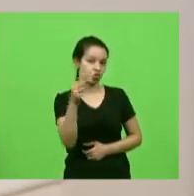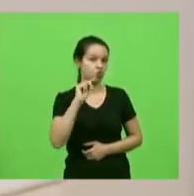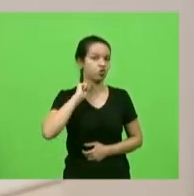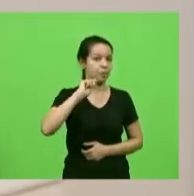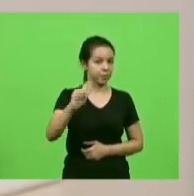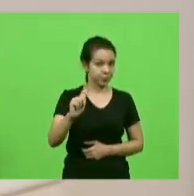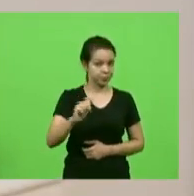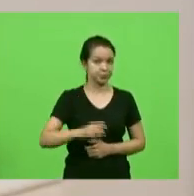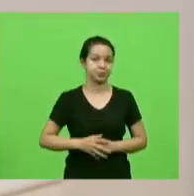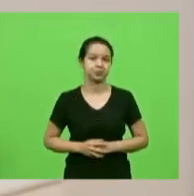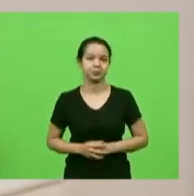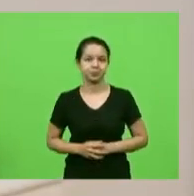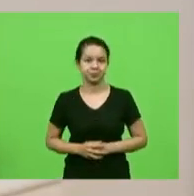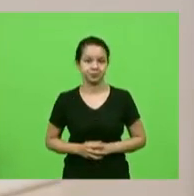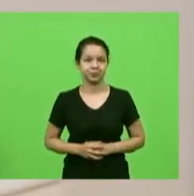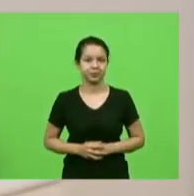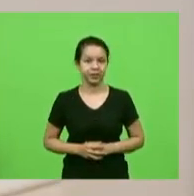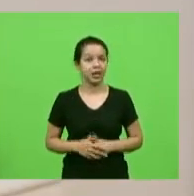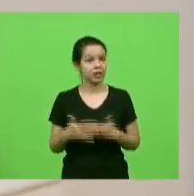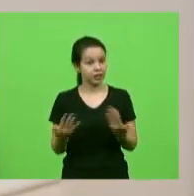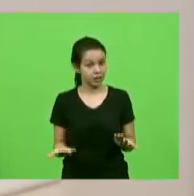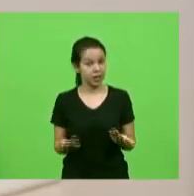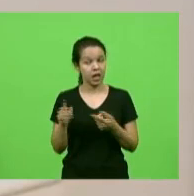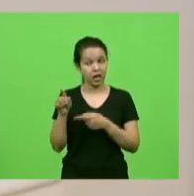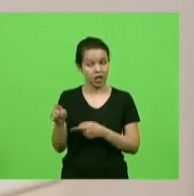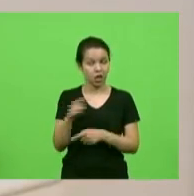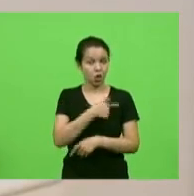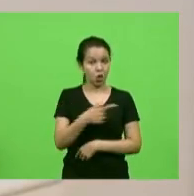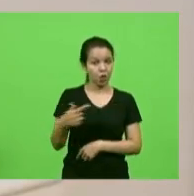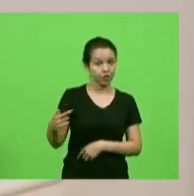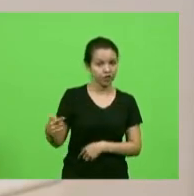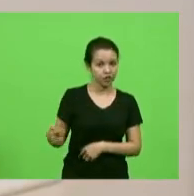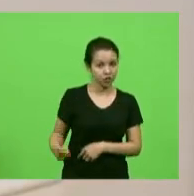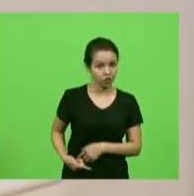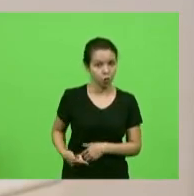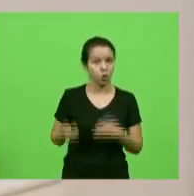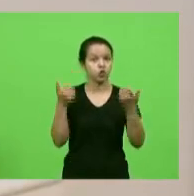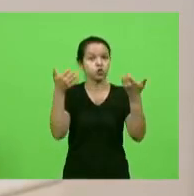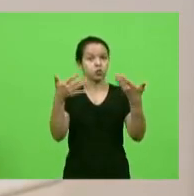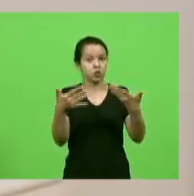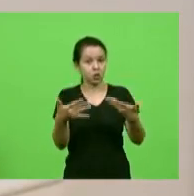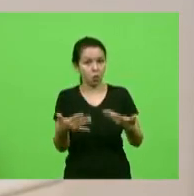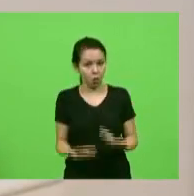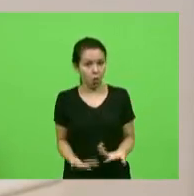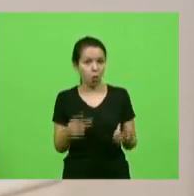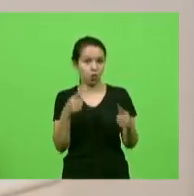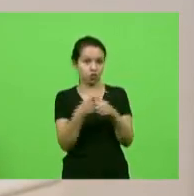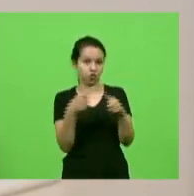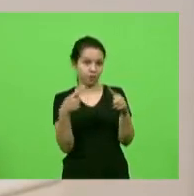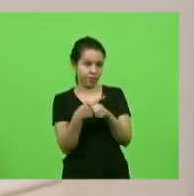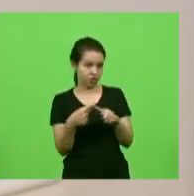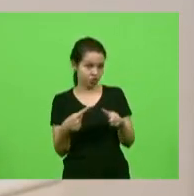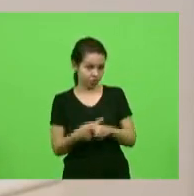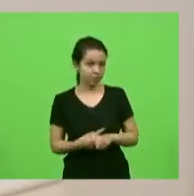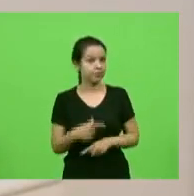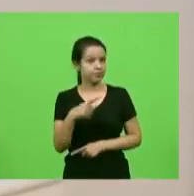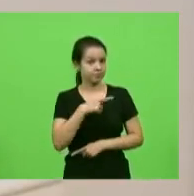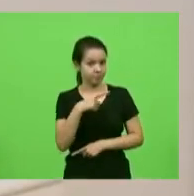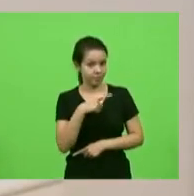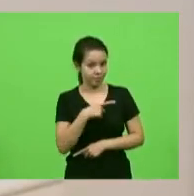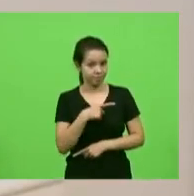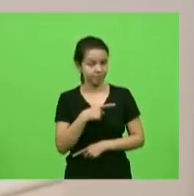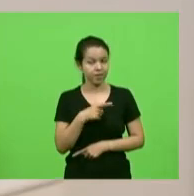mais, o excelentíssimo senhor governador, quando eventualmente expressou o fato divergência à realidade, ou seja, quando ele